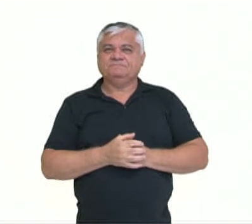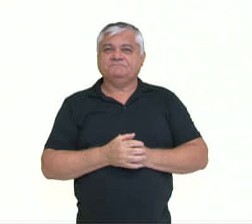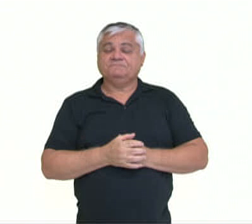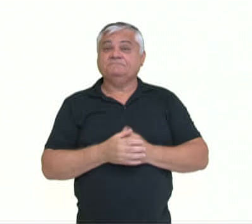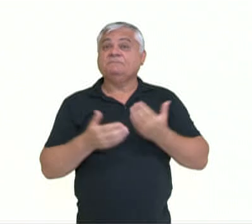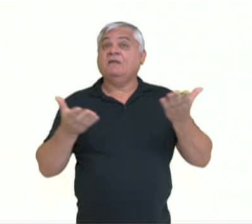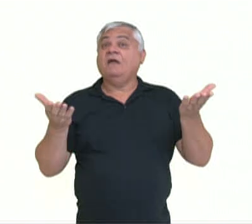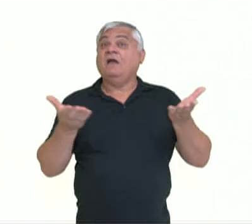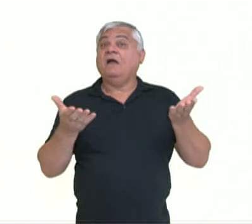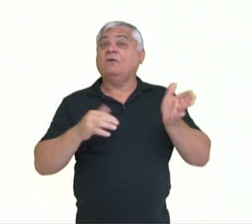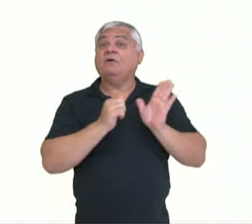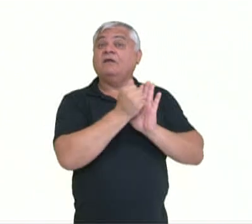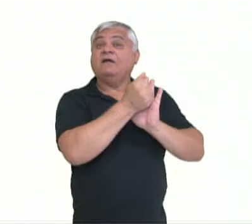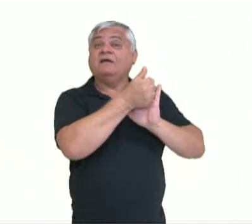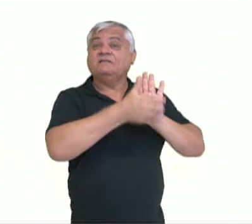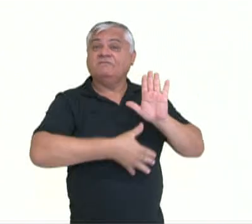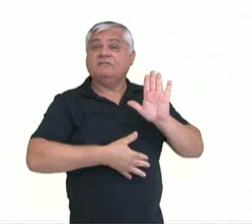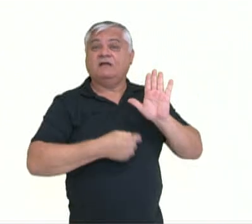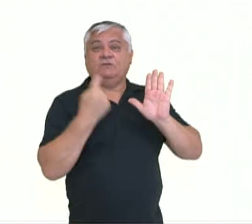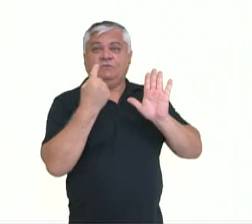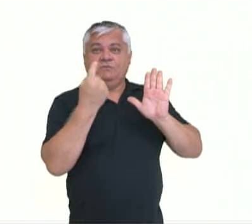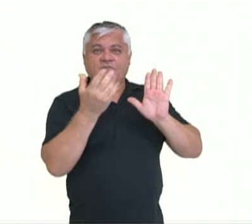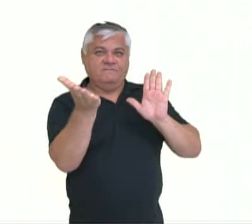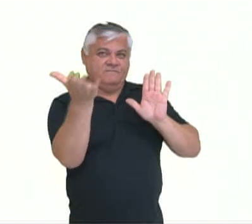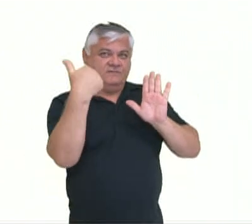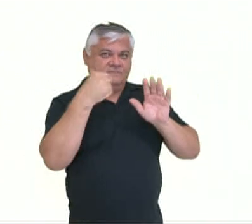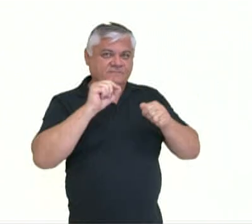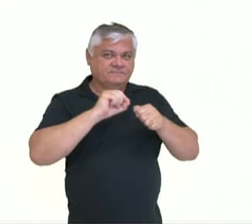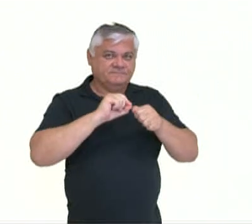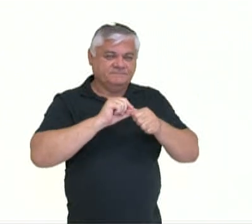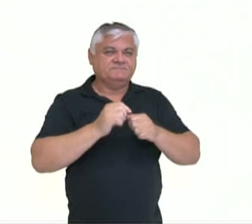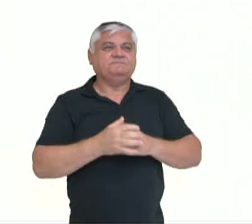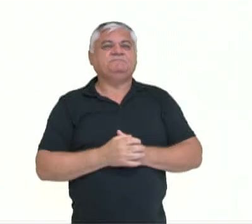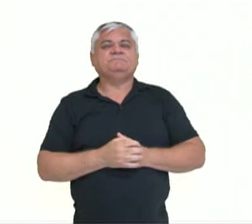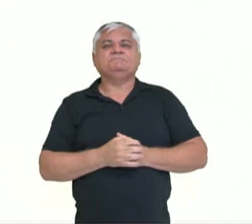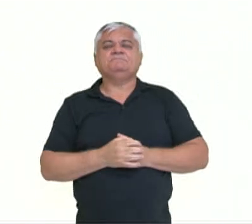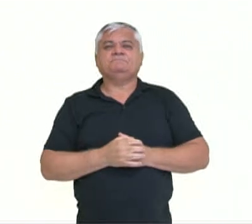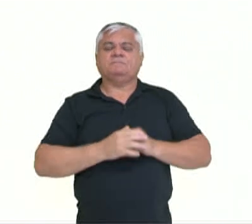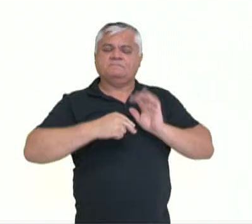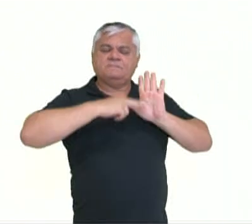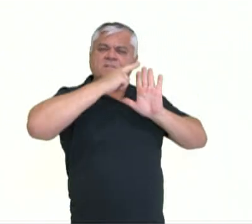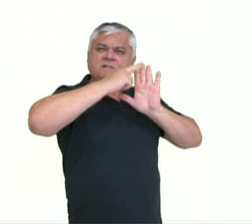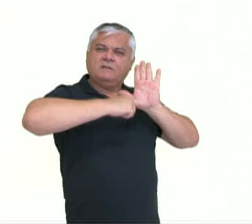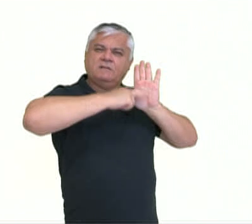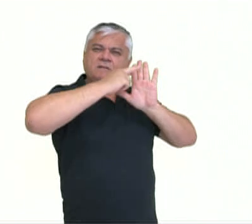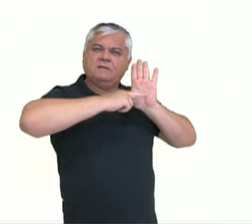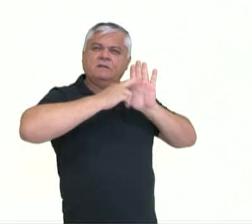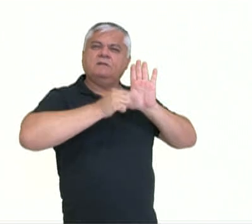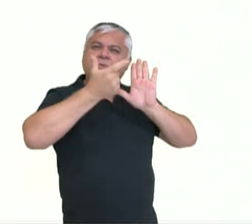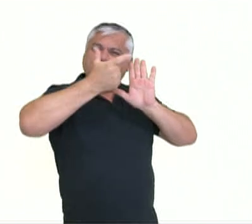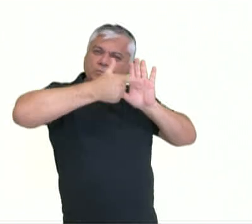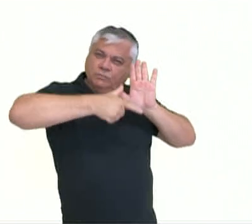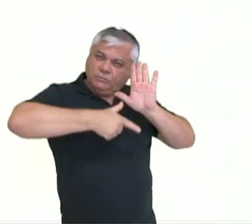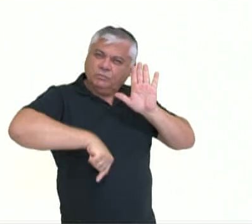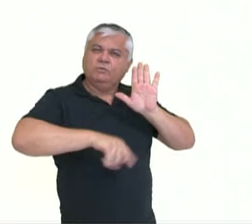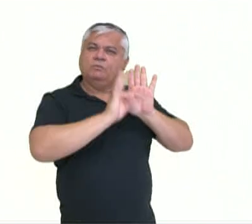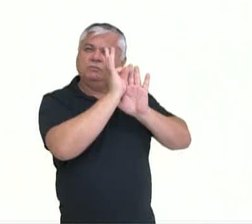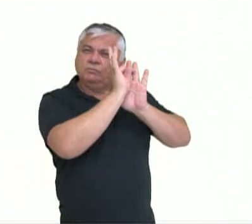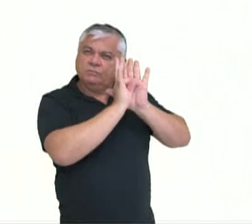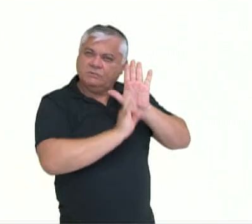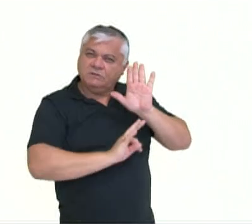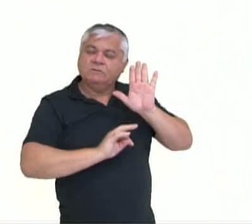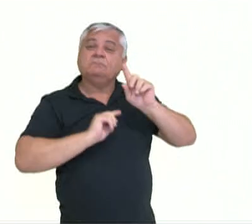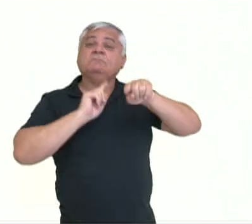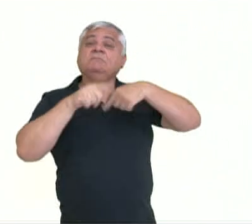Agora, atividade 1. Bora lá fazer? Releia o trecho do texto a seguir e